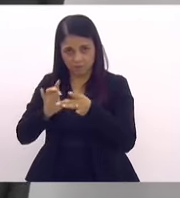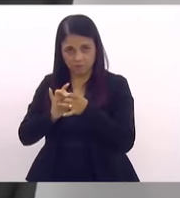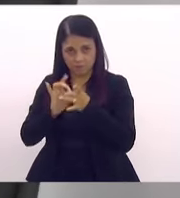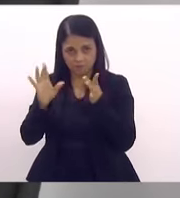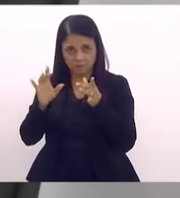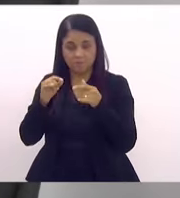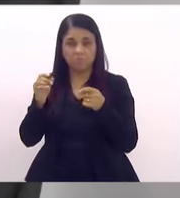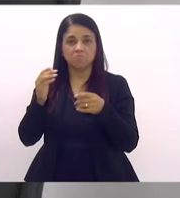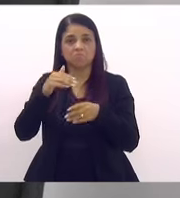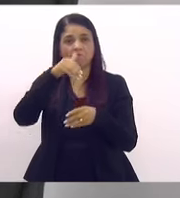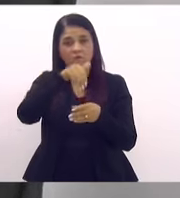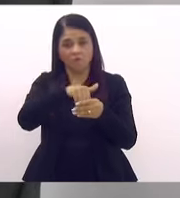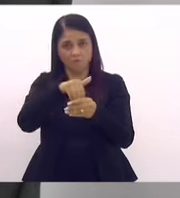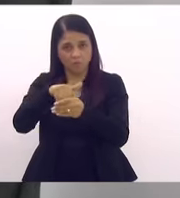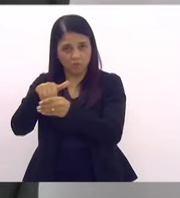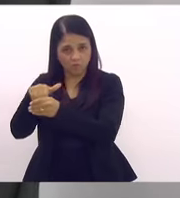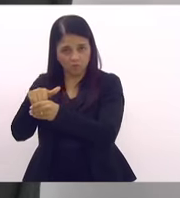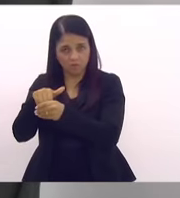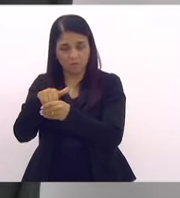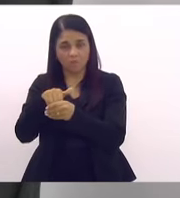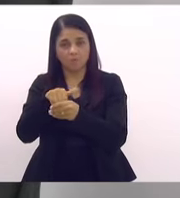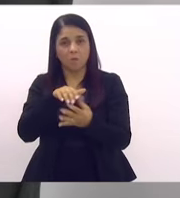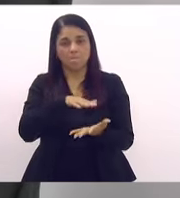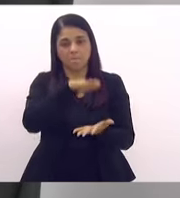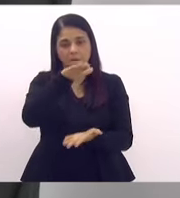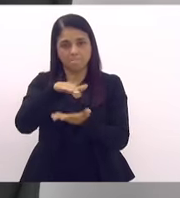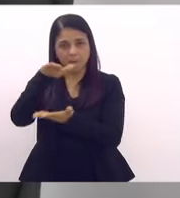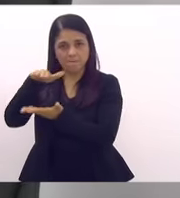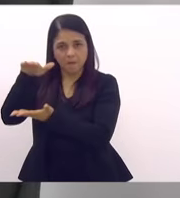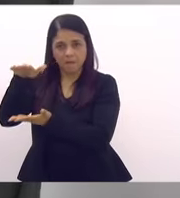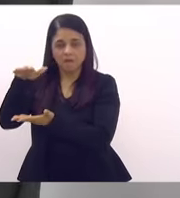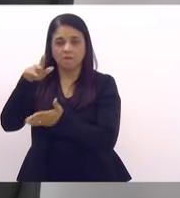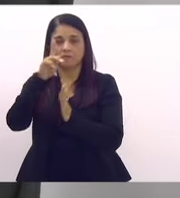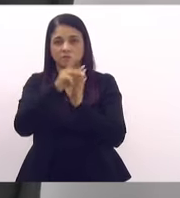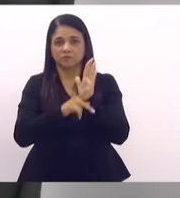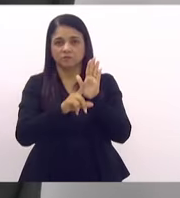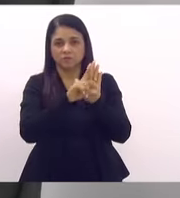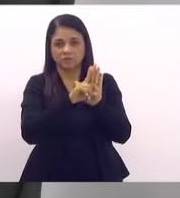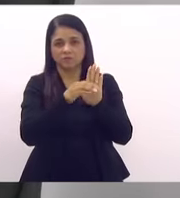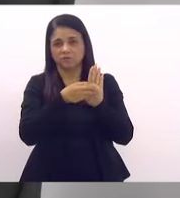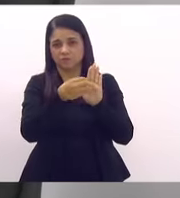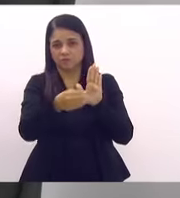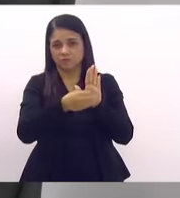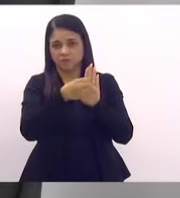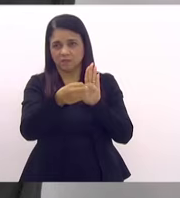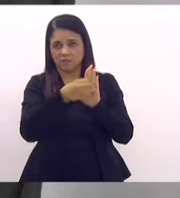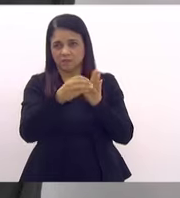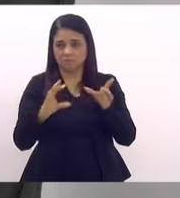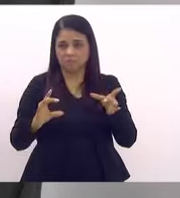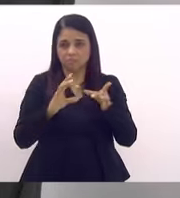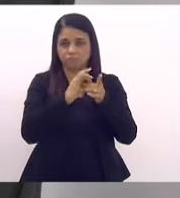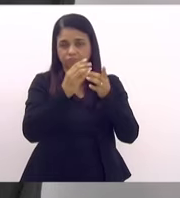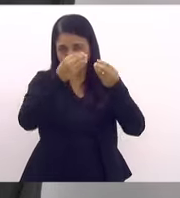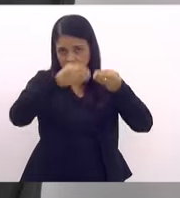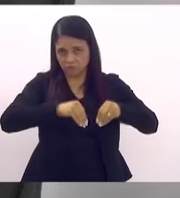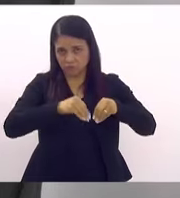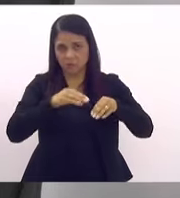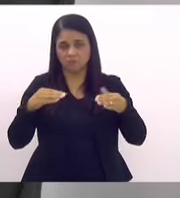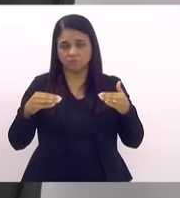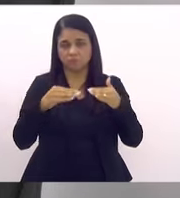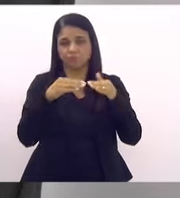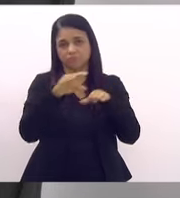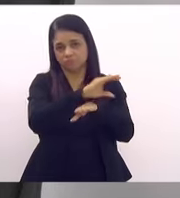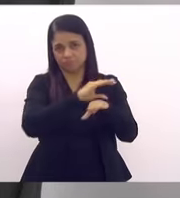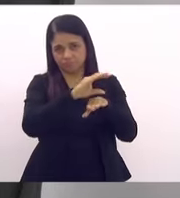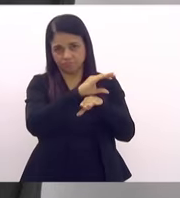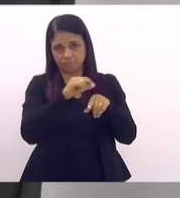que possamos votar por bloco os projetos cujos pareceres versam sobre anexação, praticabilidade e inconstitucionalidade.